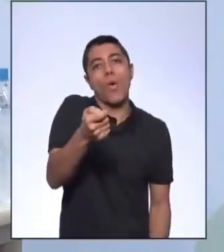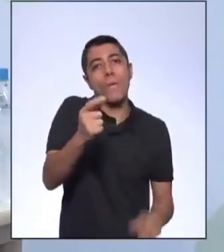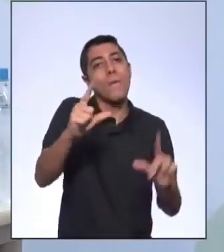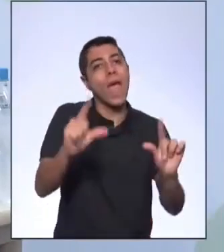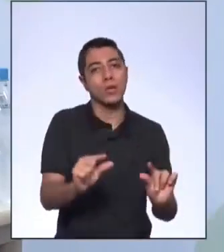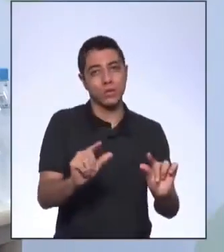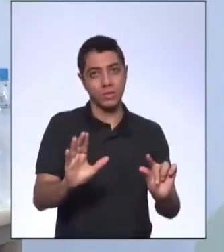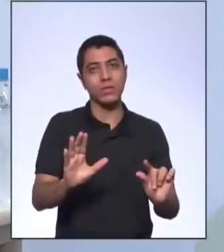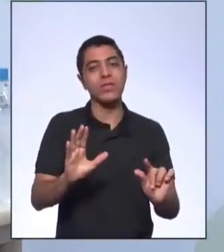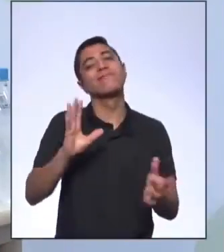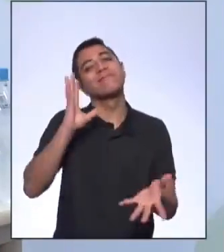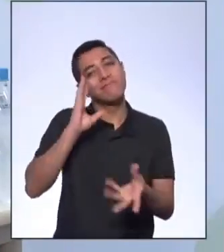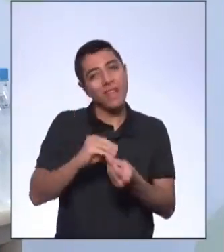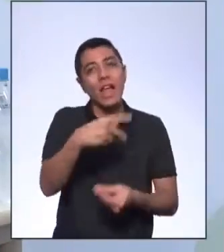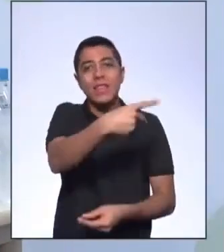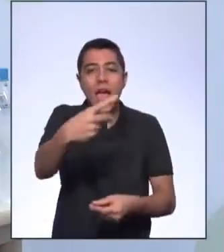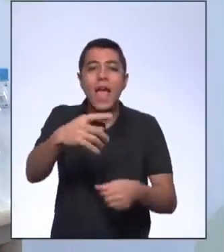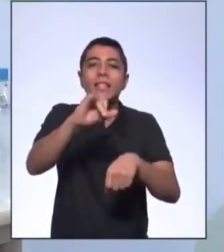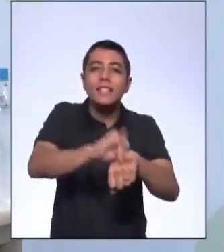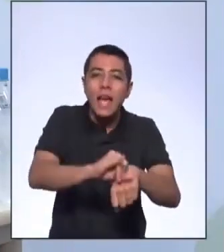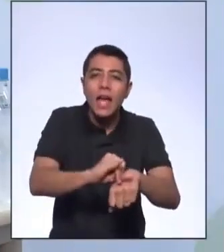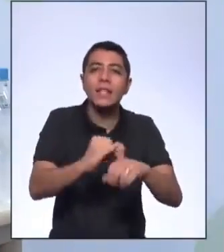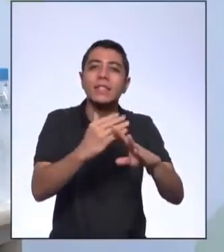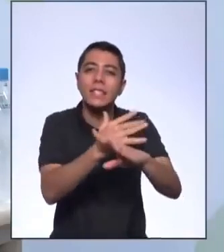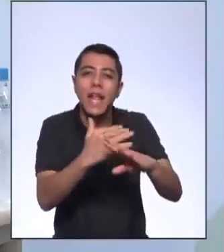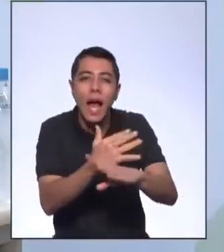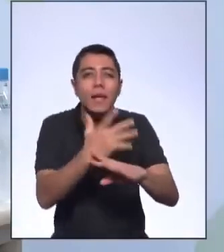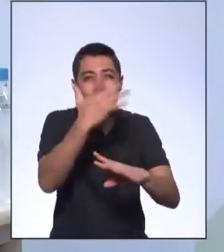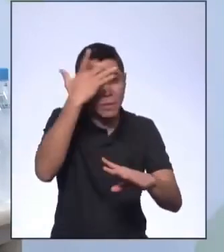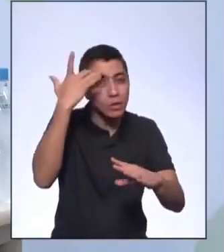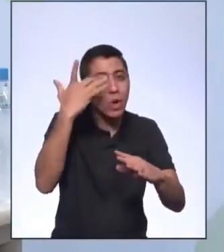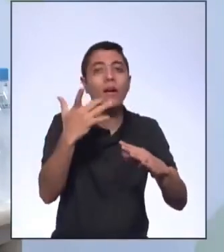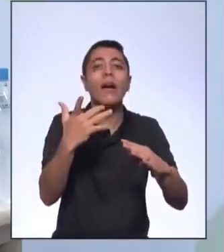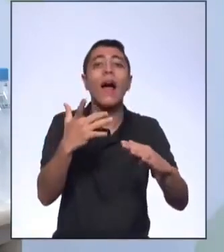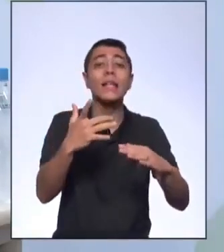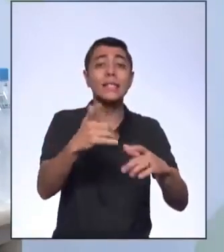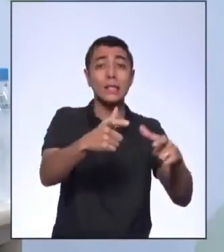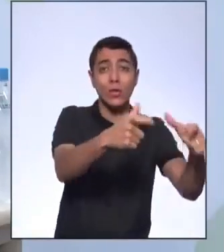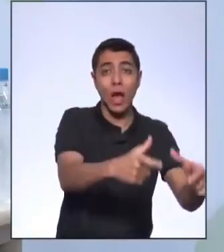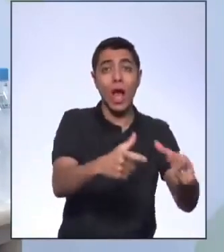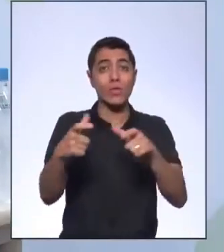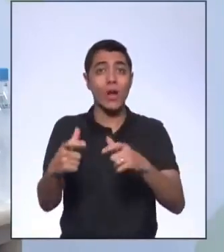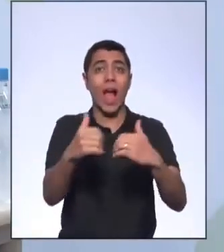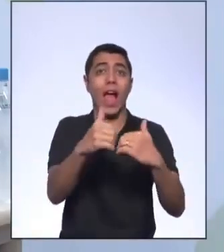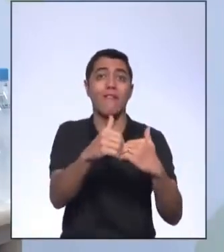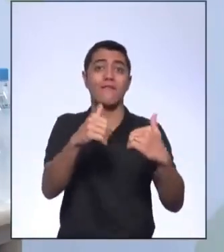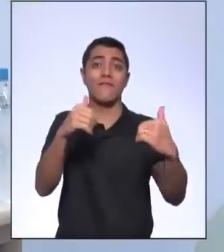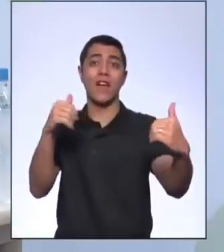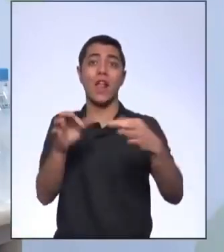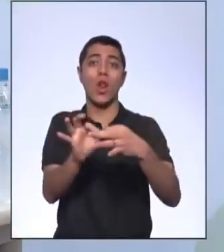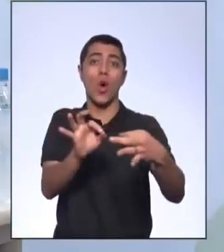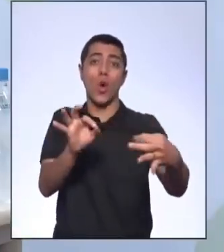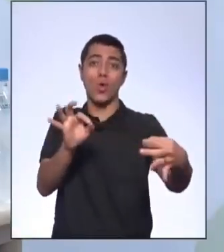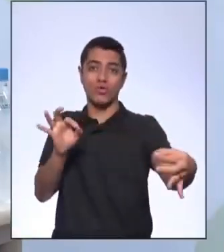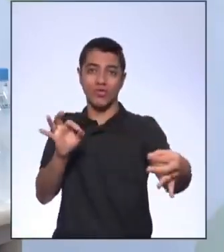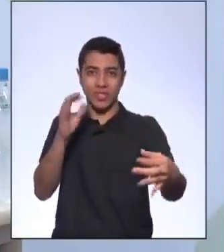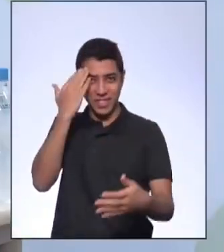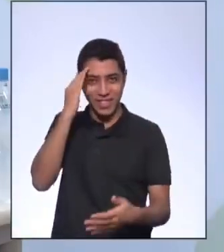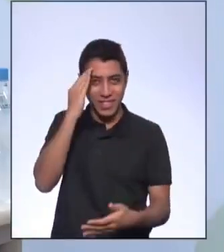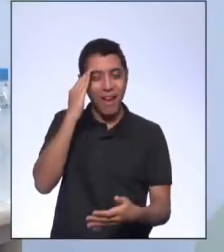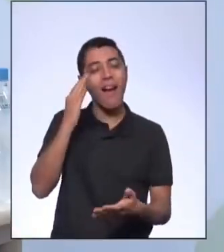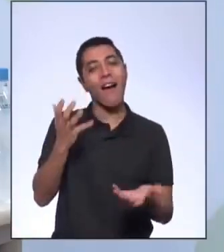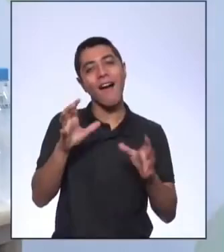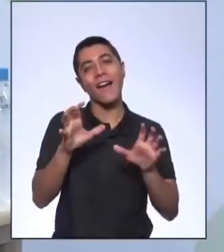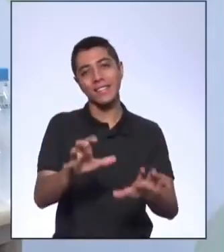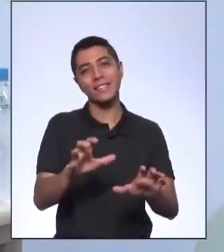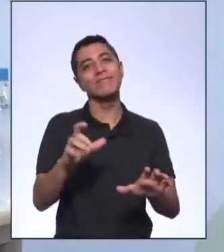sua cidades Elas têm um espaçamento entre elas muito maior o que dificulta essa relação que nós falamos aí da hierarquia urbana tá